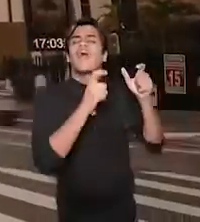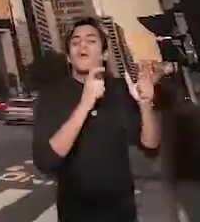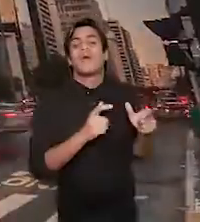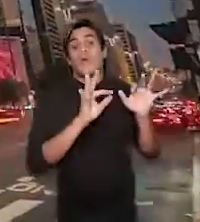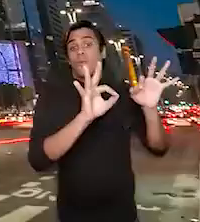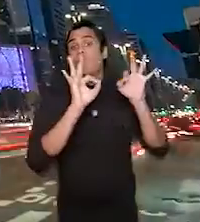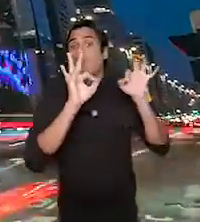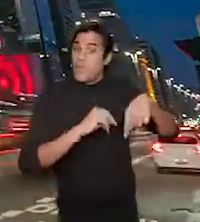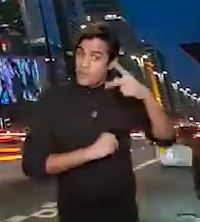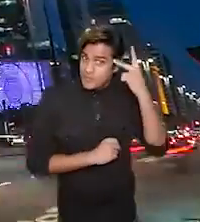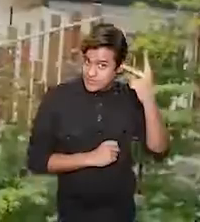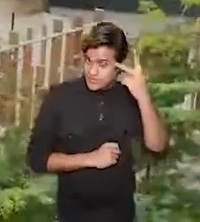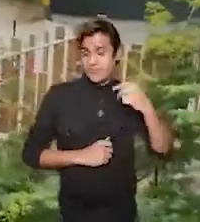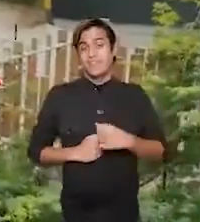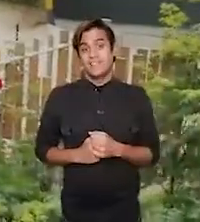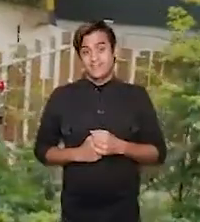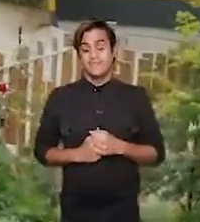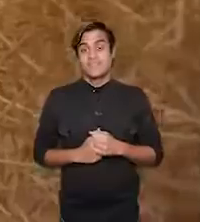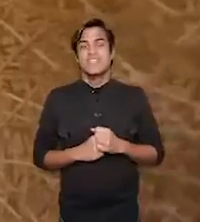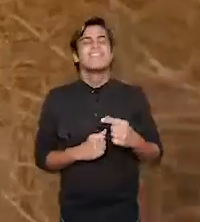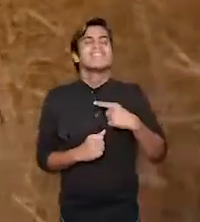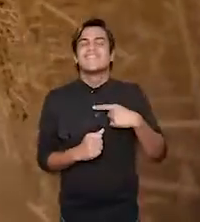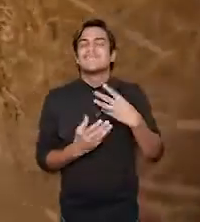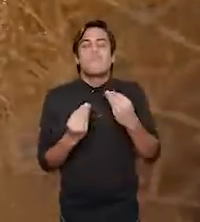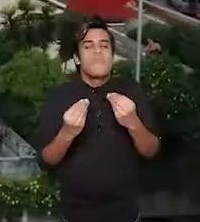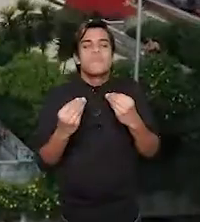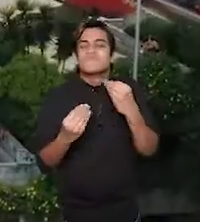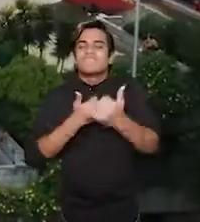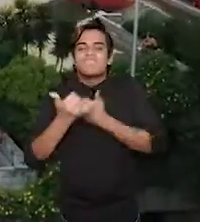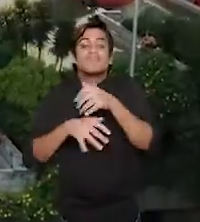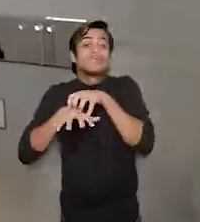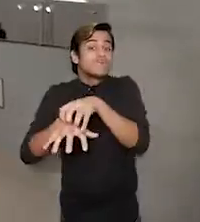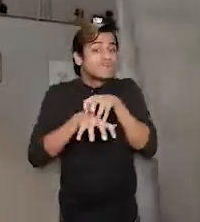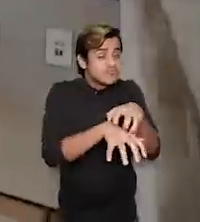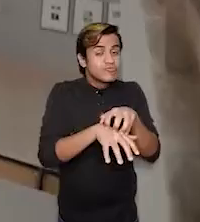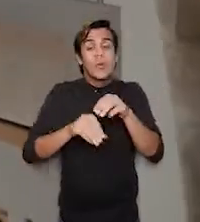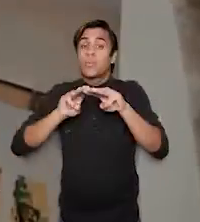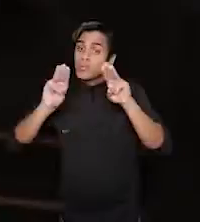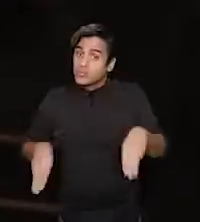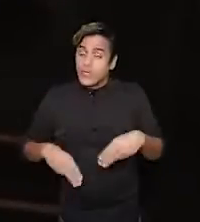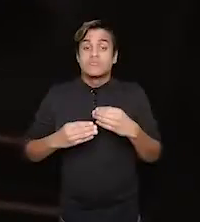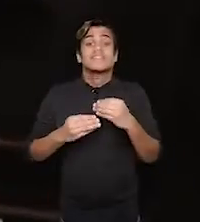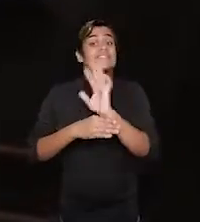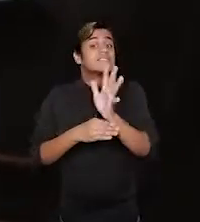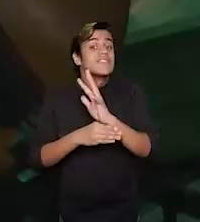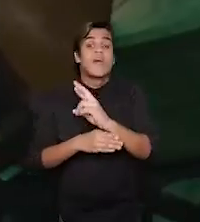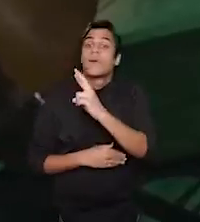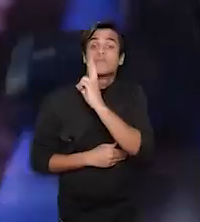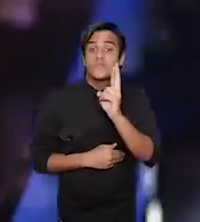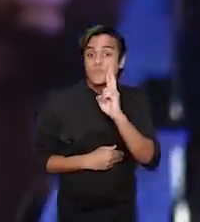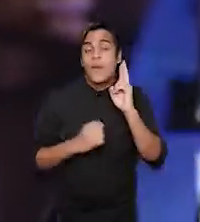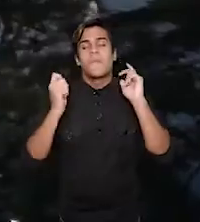das regiões mais sofisticadas da cidade. Repleta de atrações turísticas, museus, cinemas, restaurantes,